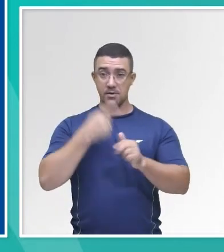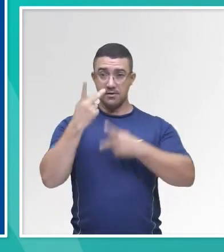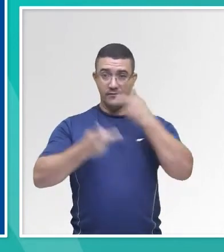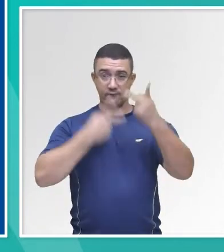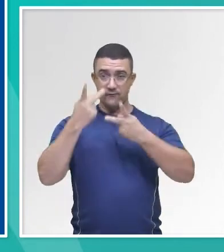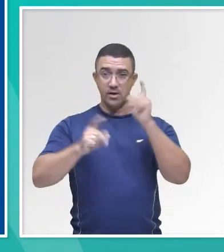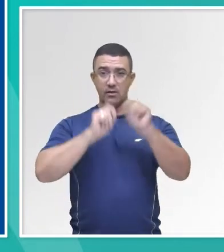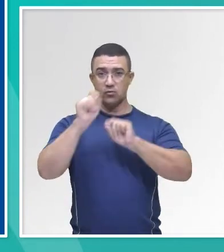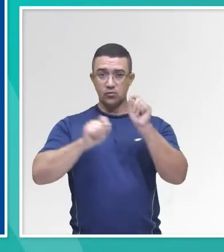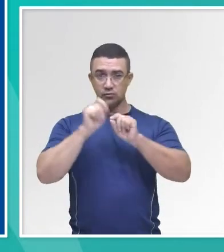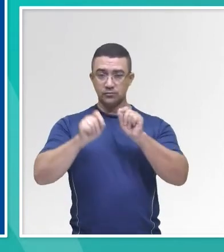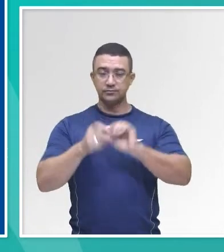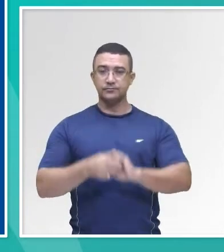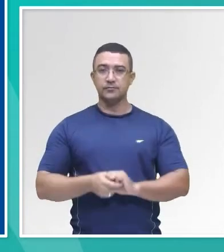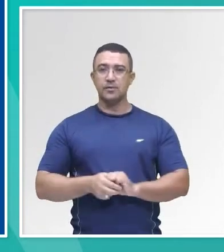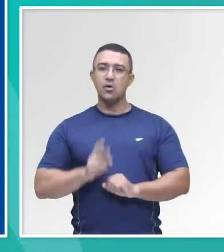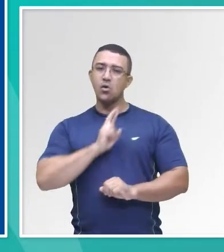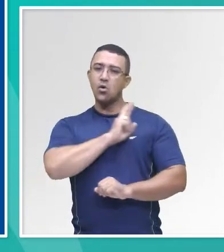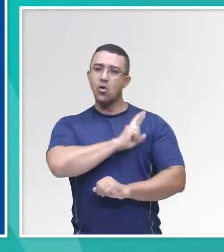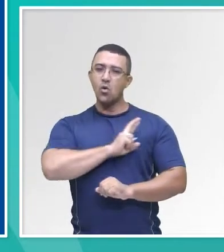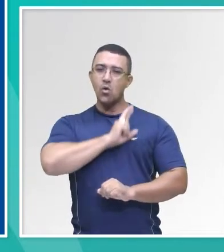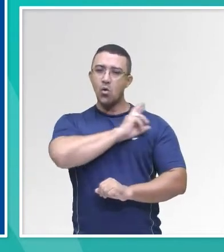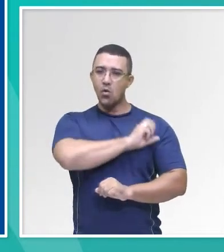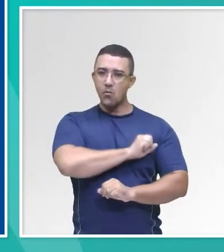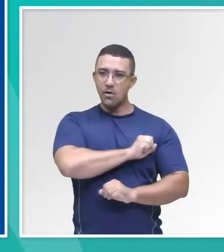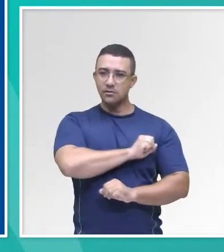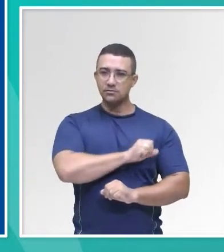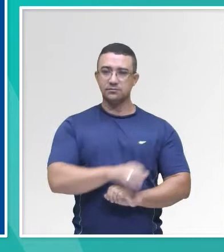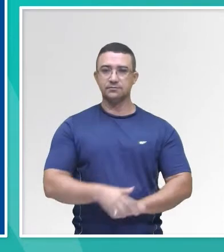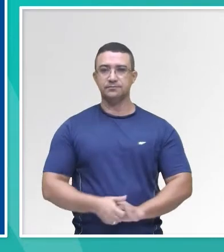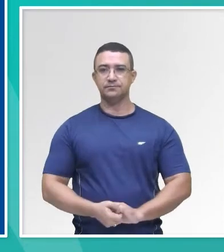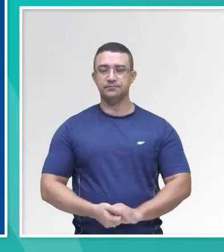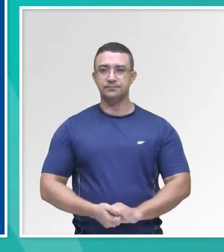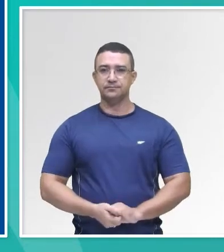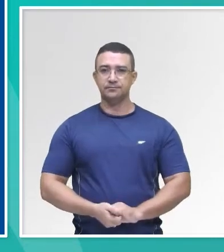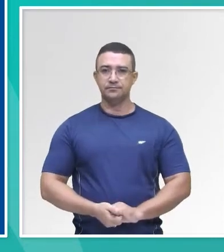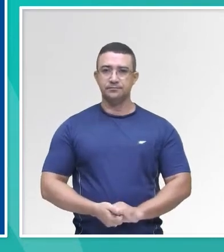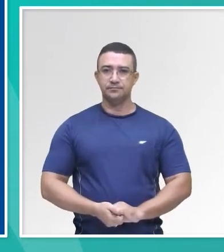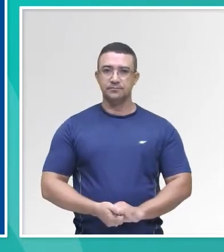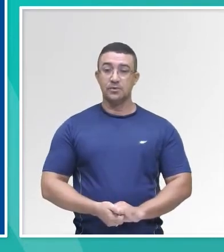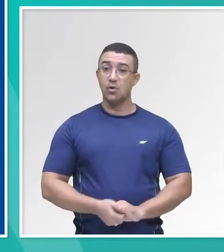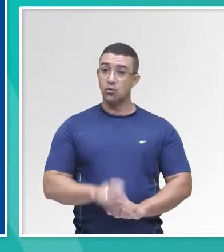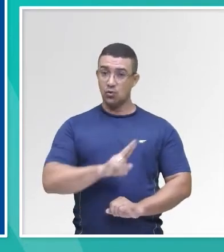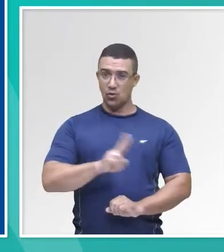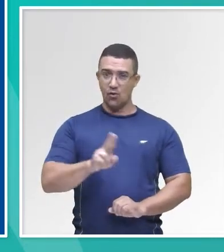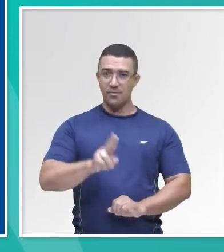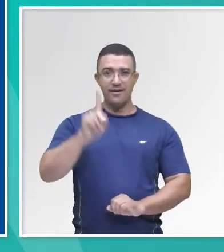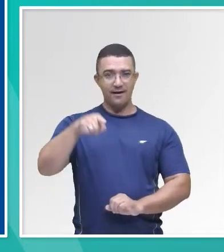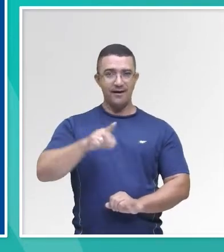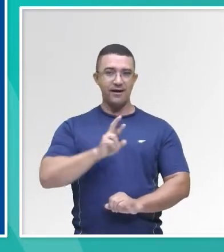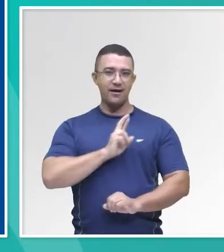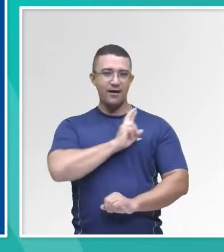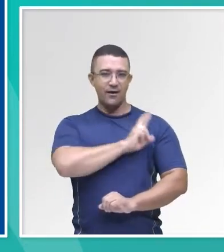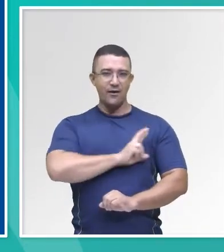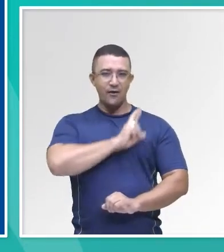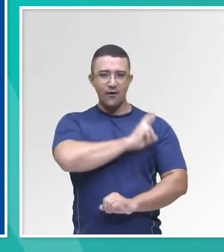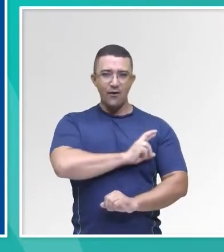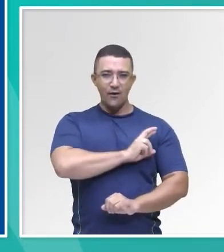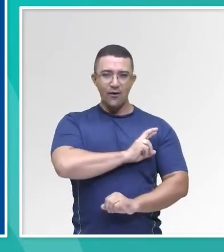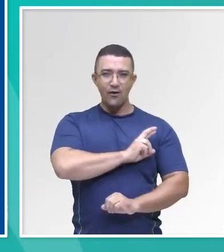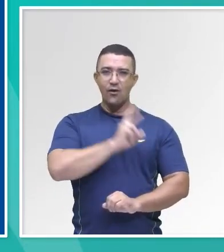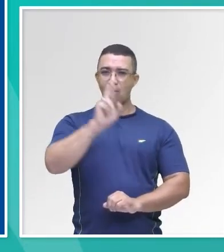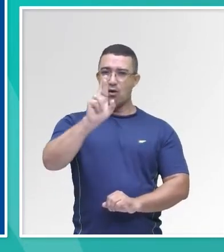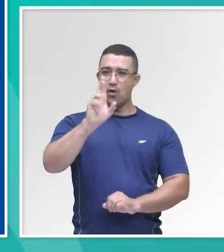romance. Vamos falar sobre romance? Muito bem. Apesar do nome ser romance, você vai